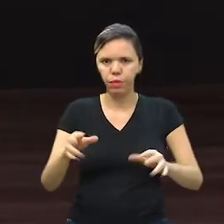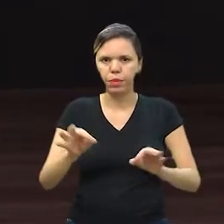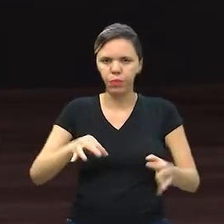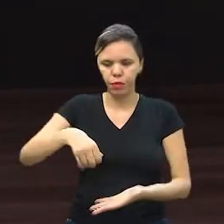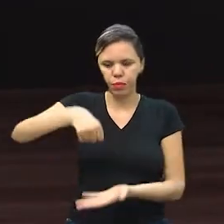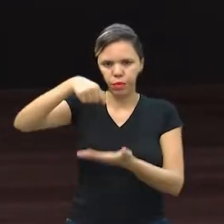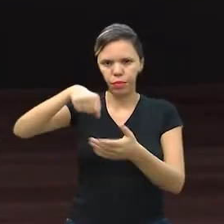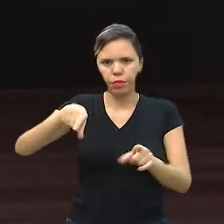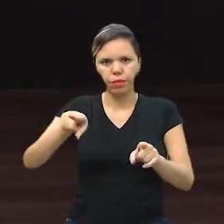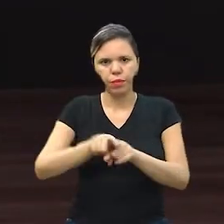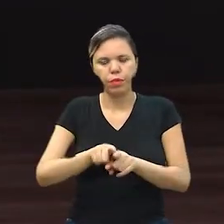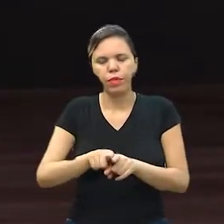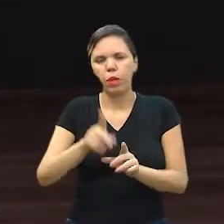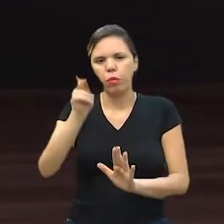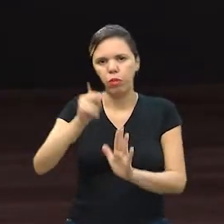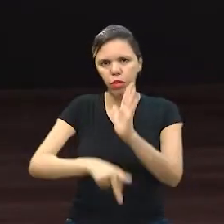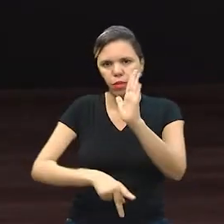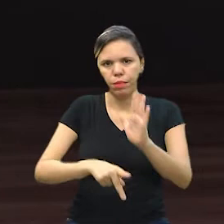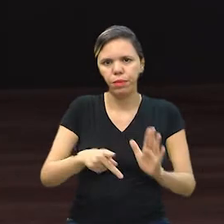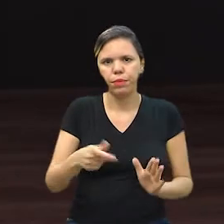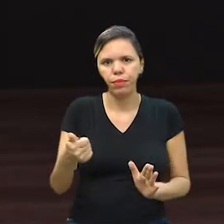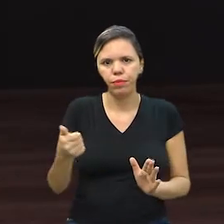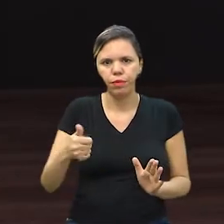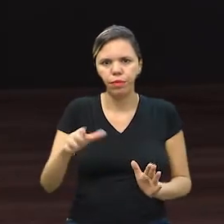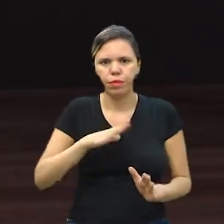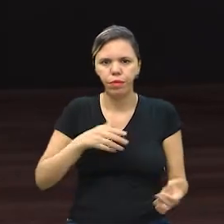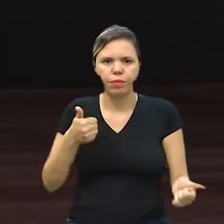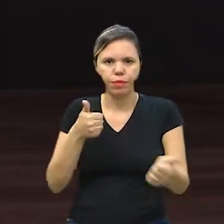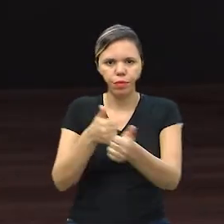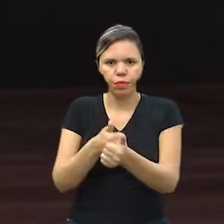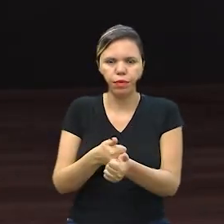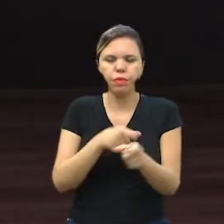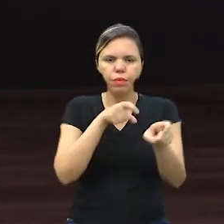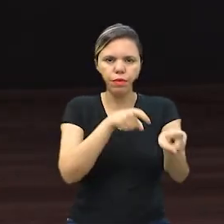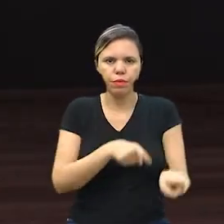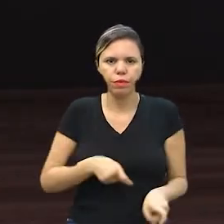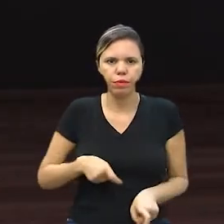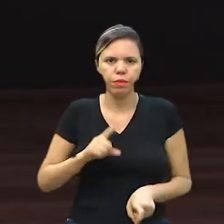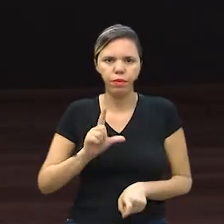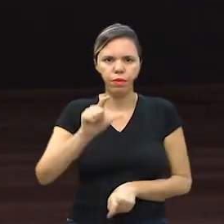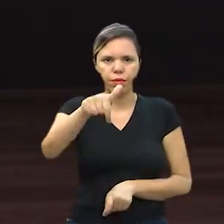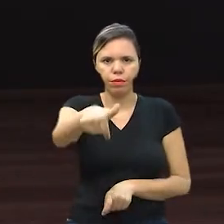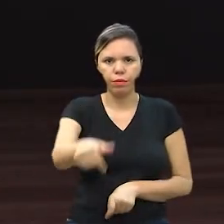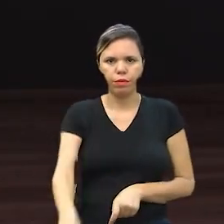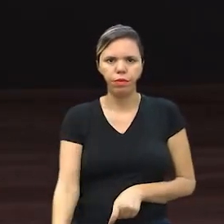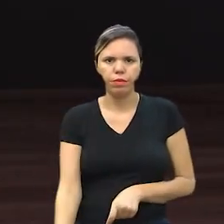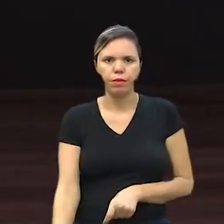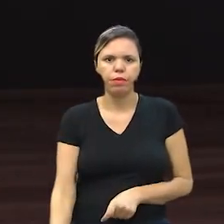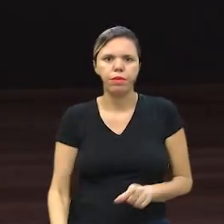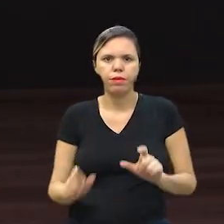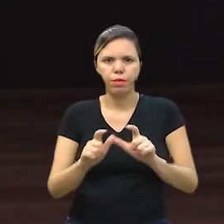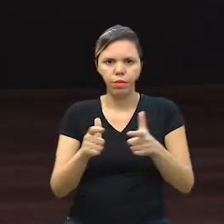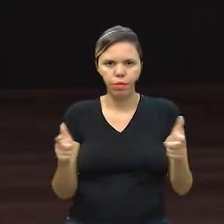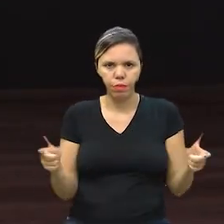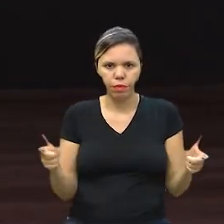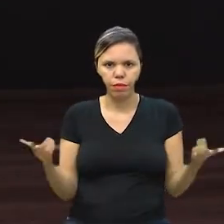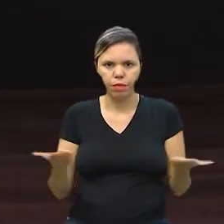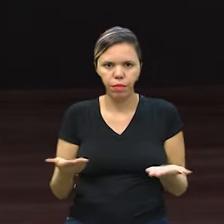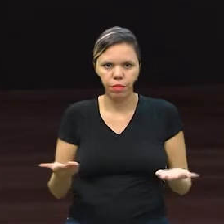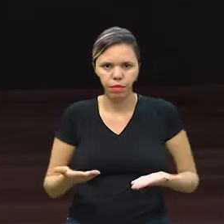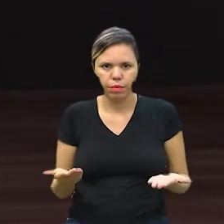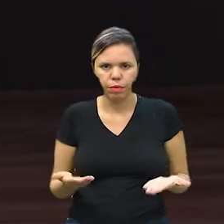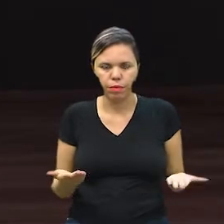cestas. Projeto piloto, entregando primeiro numa cidade perto do sítio e que depois foi